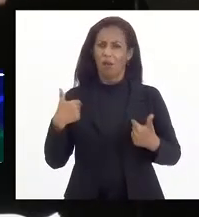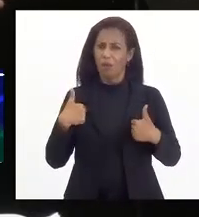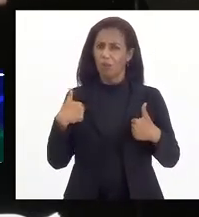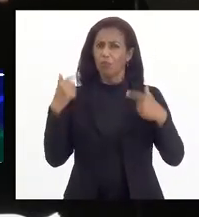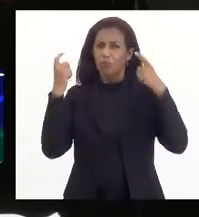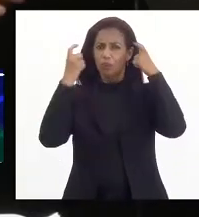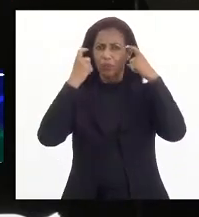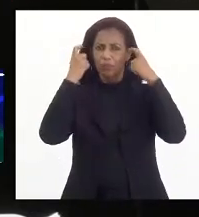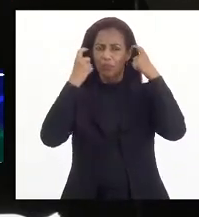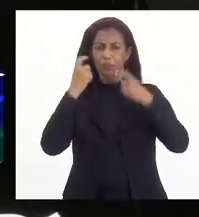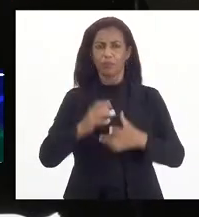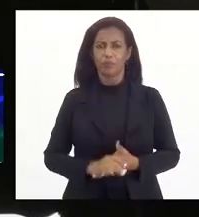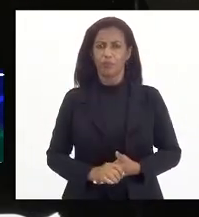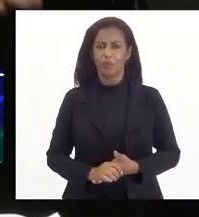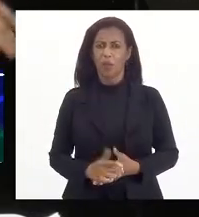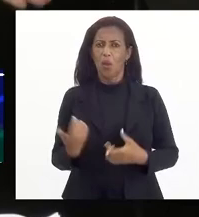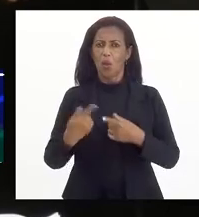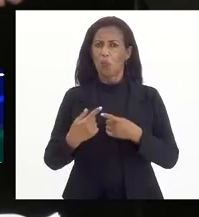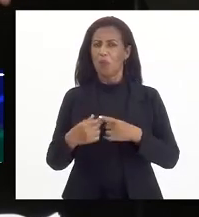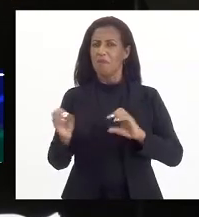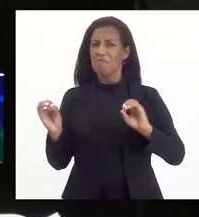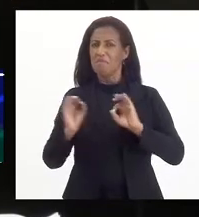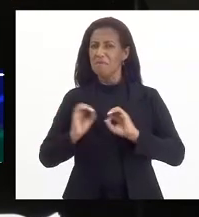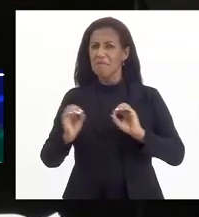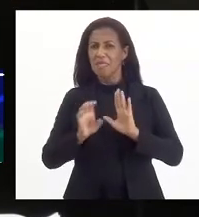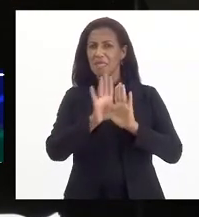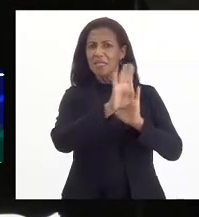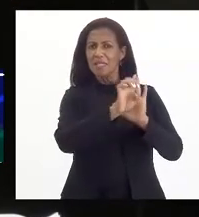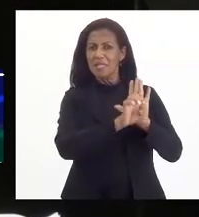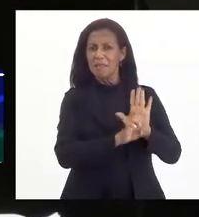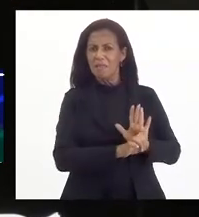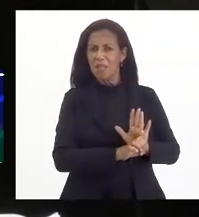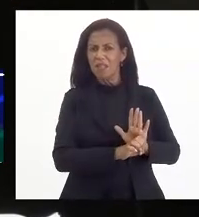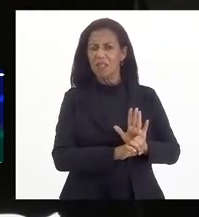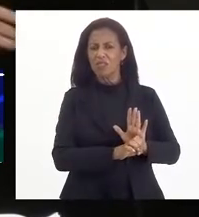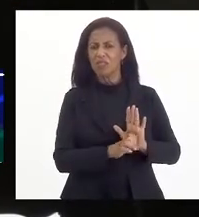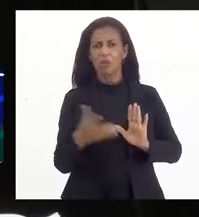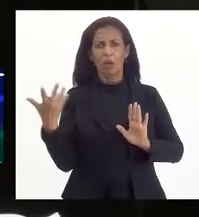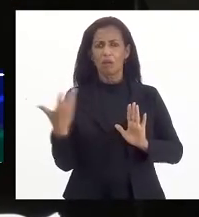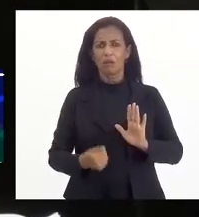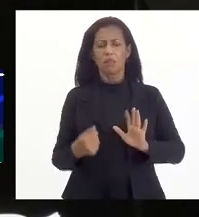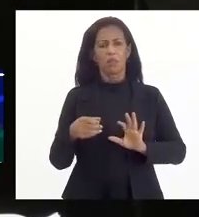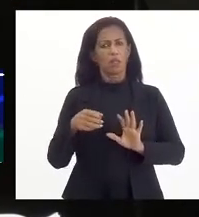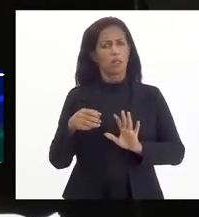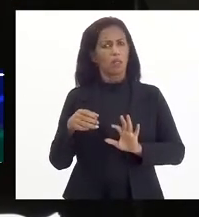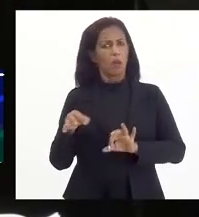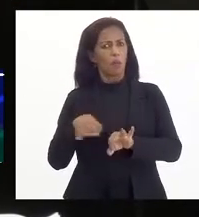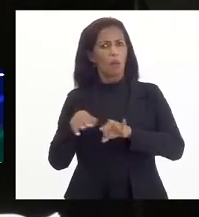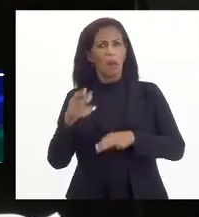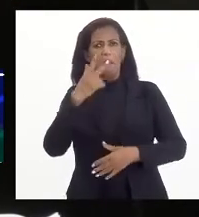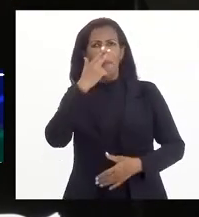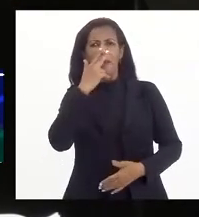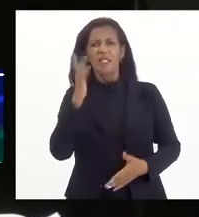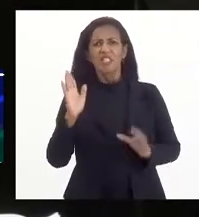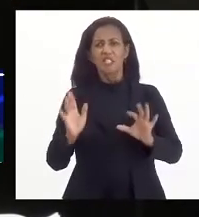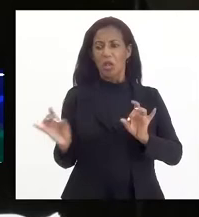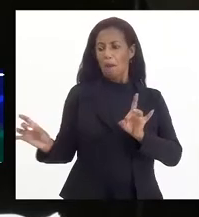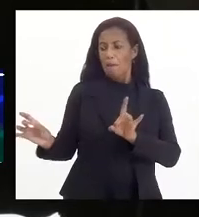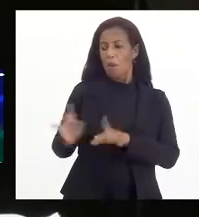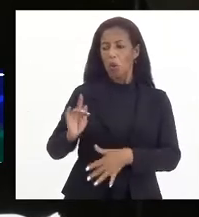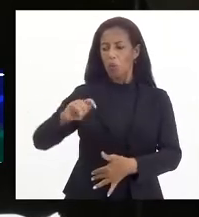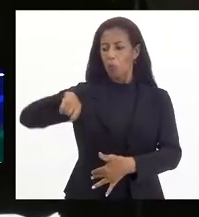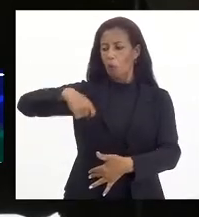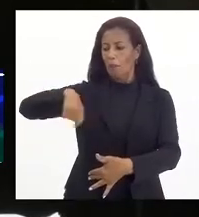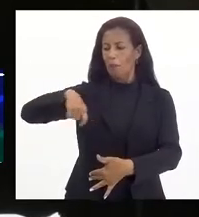preocupada porque nem as ementas que iriam aceitar o projeto parece que o bom já vem pronto Marquinhos